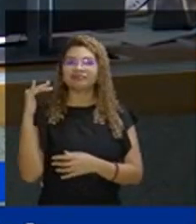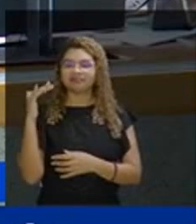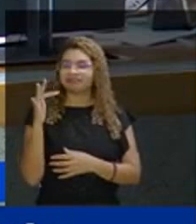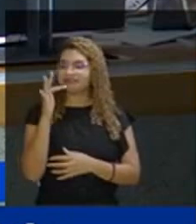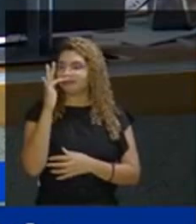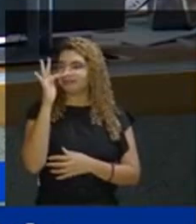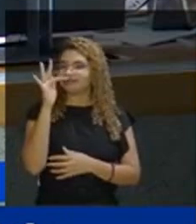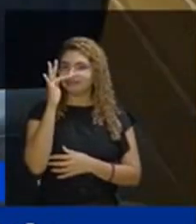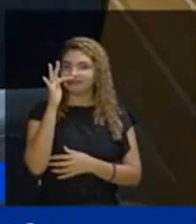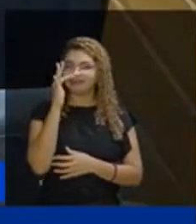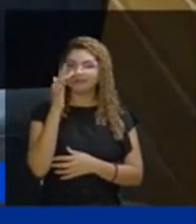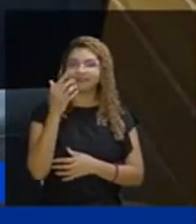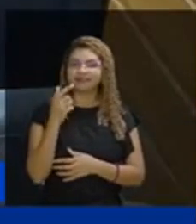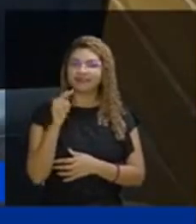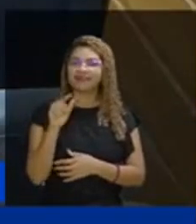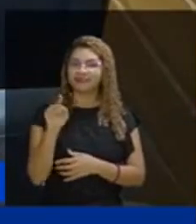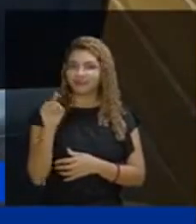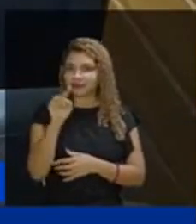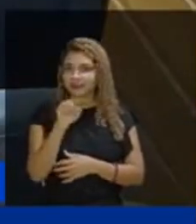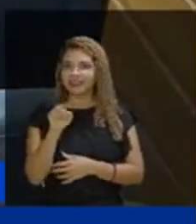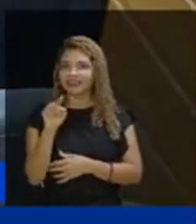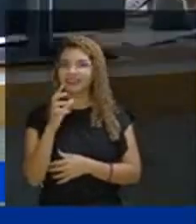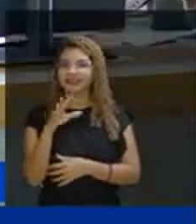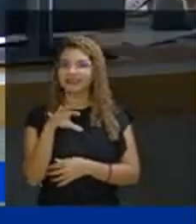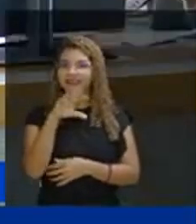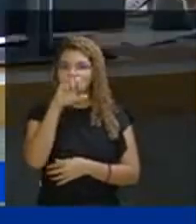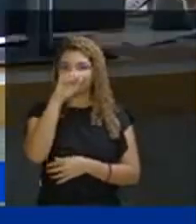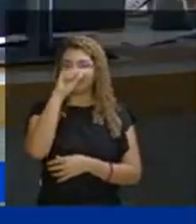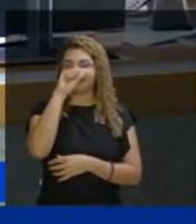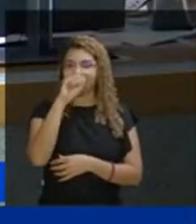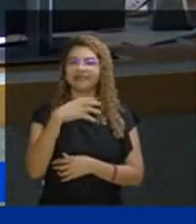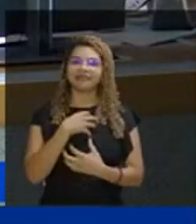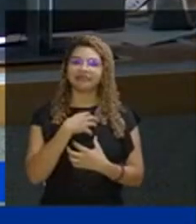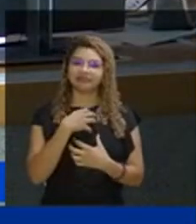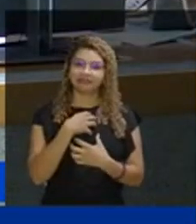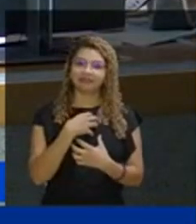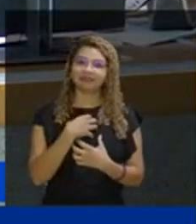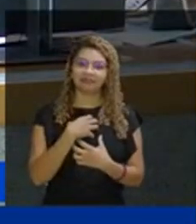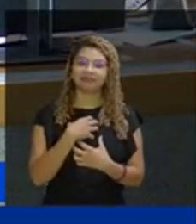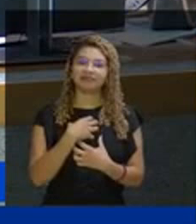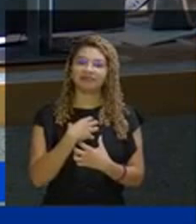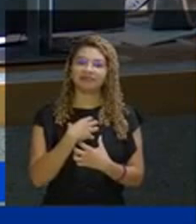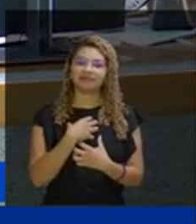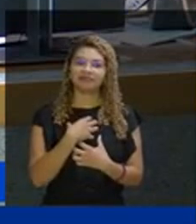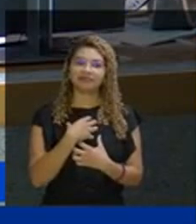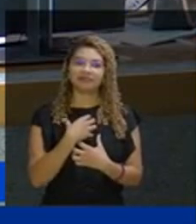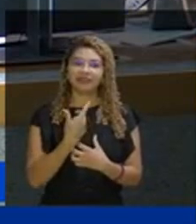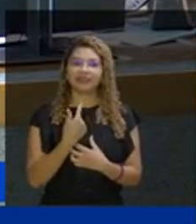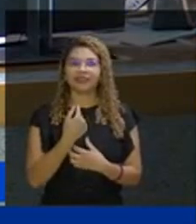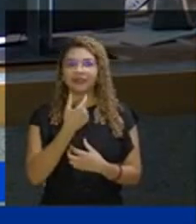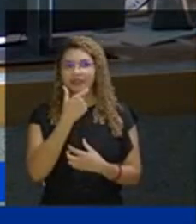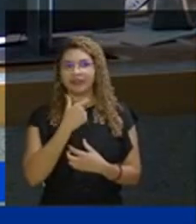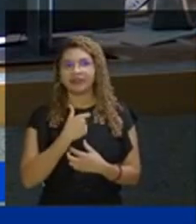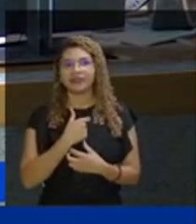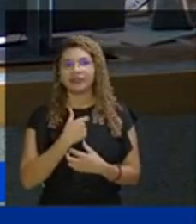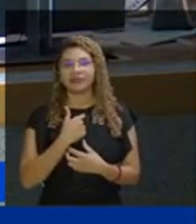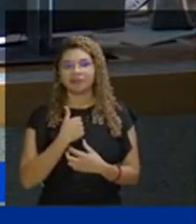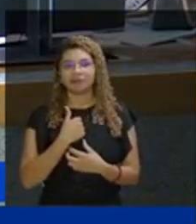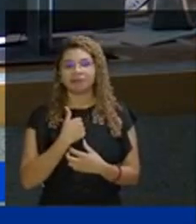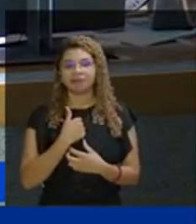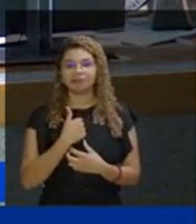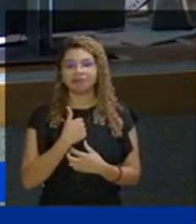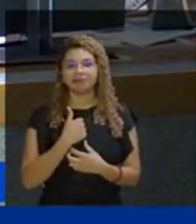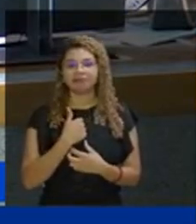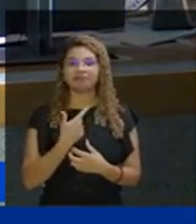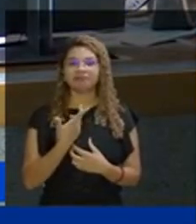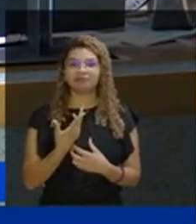das flores que Vossa Excelência sentiu naquele dia, que eu reitero